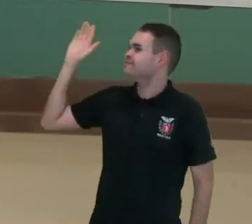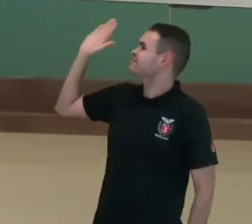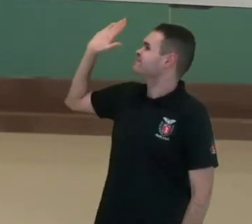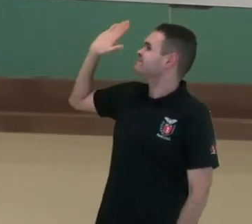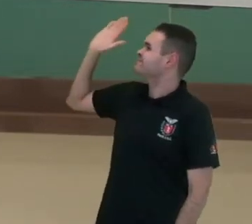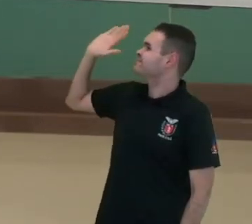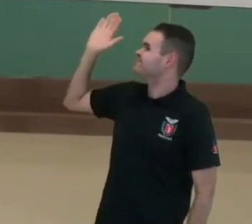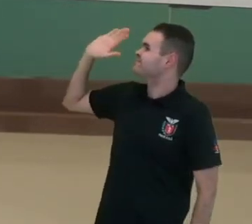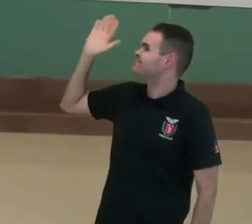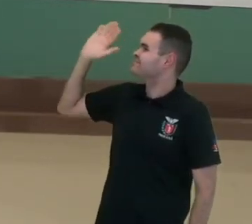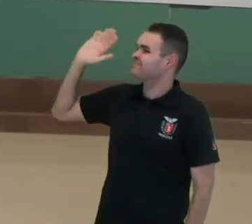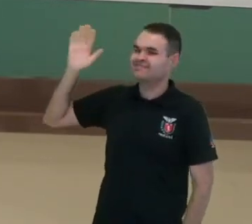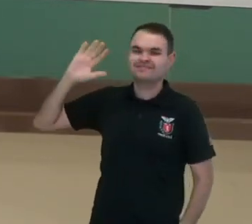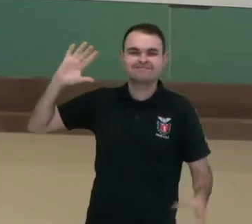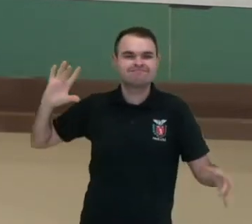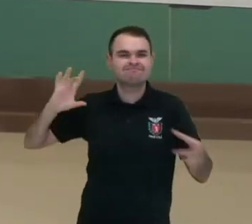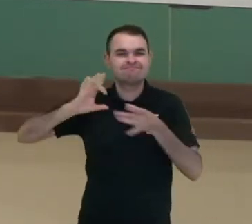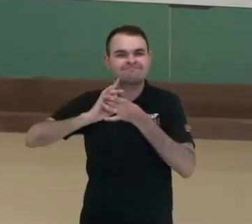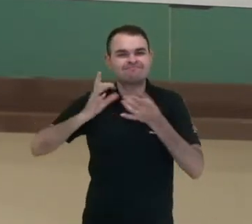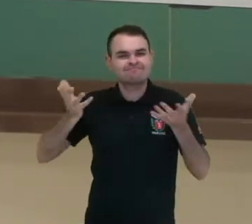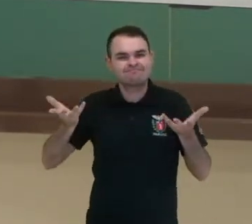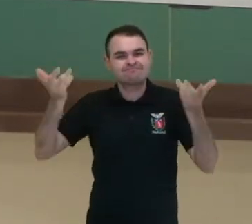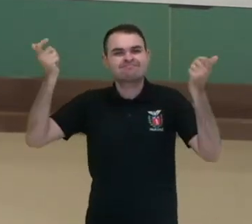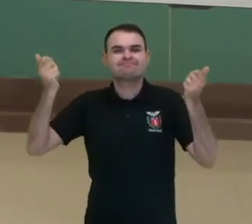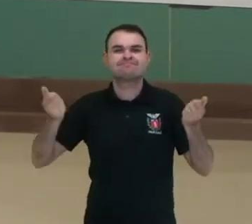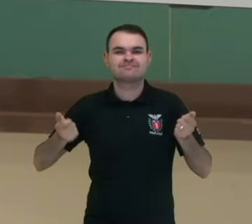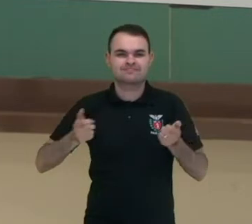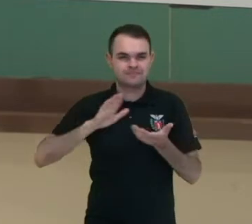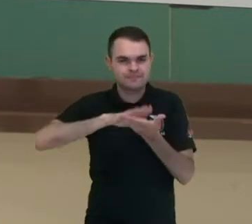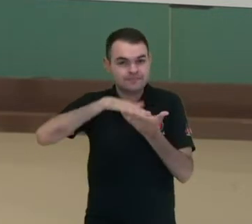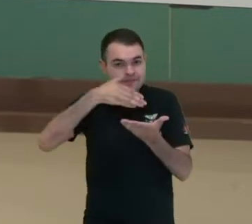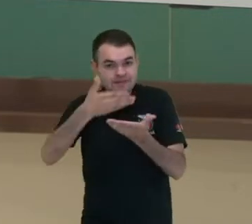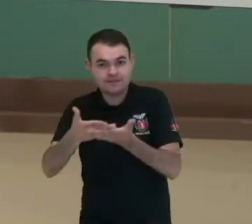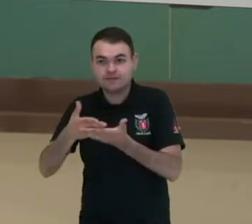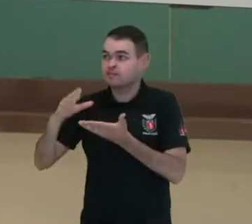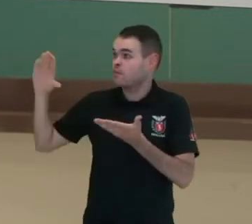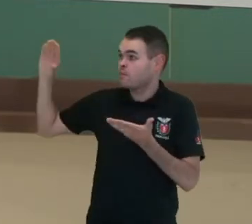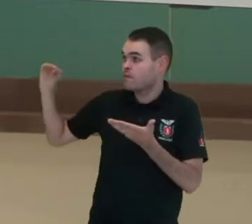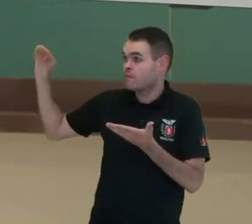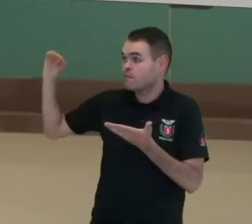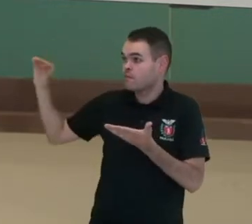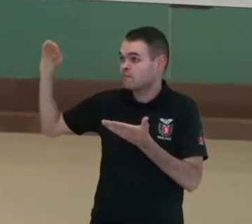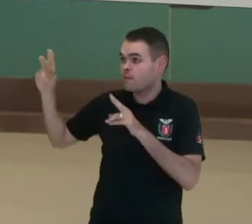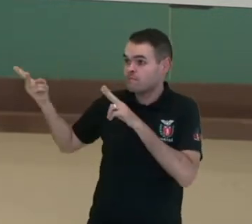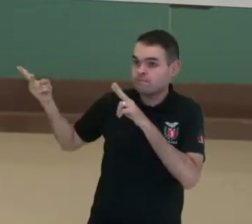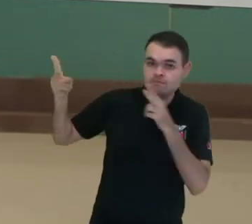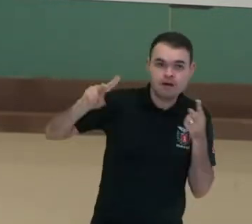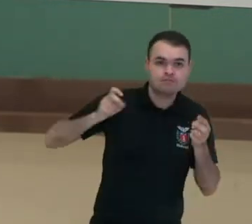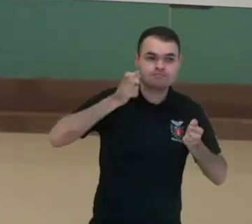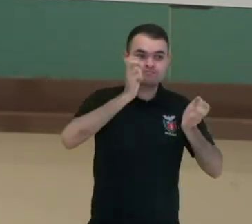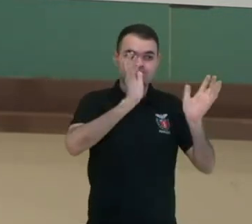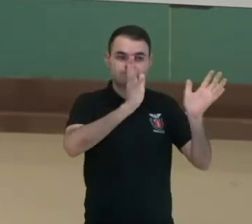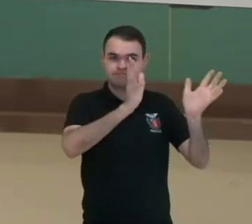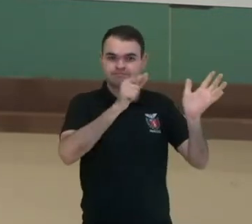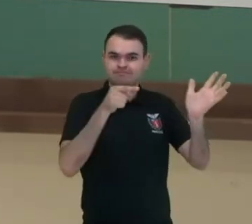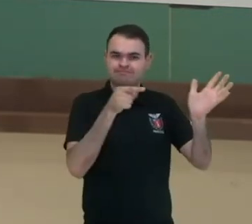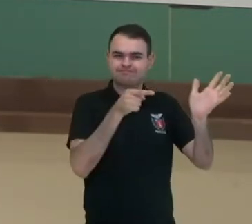está brilhantando essa aula com a gente aqui, fazendo a transcrição da minha linguagem oral para a linguagem de